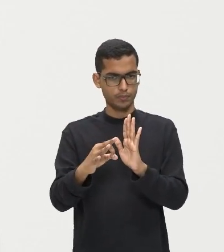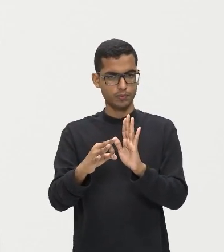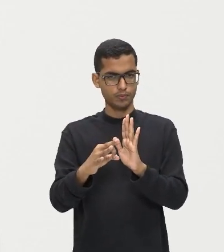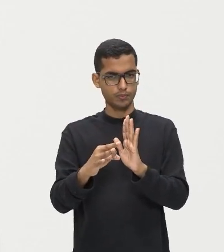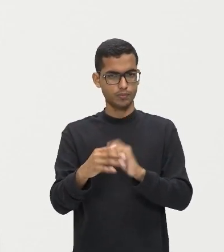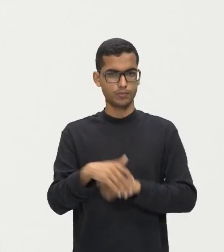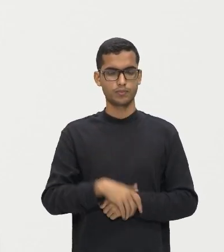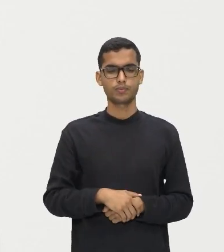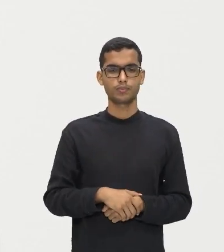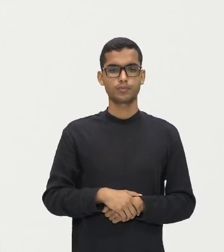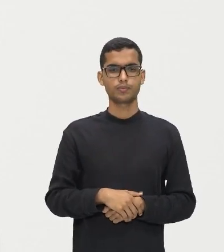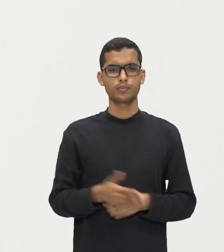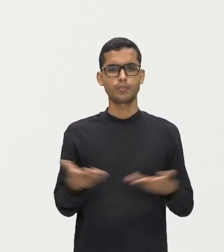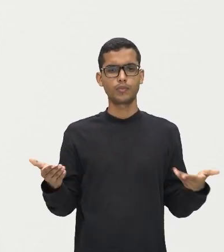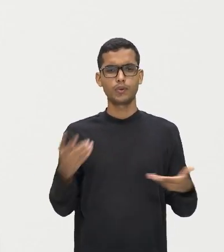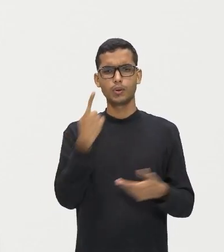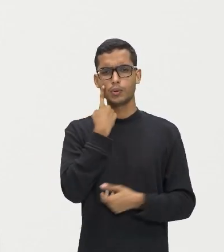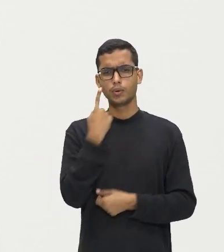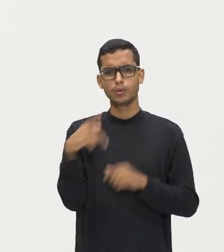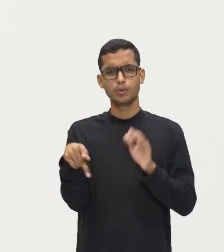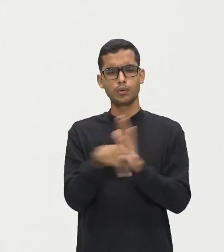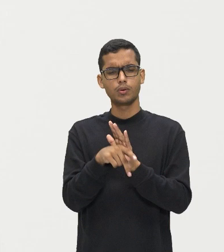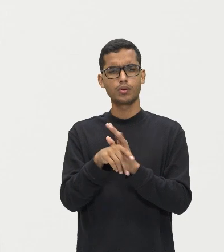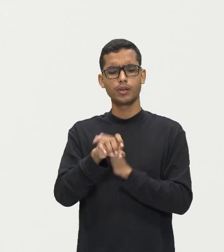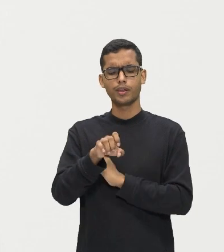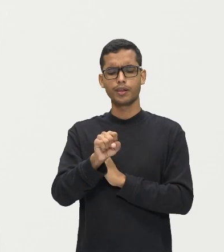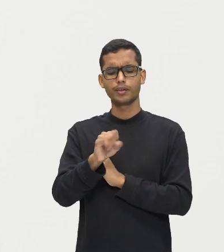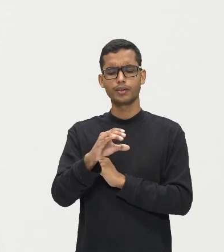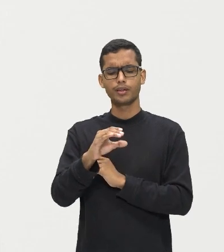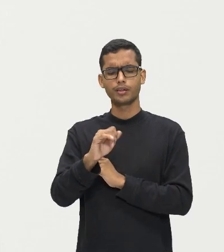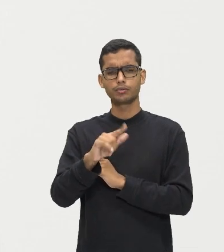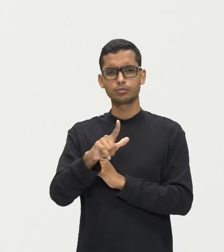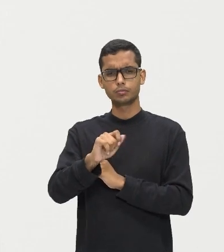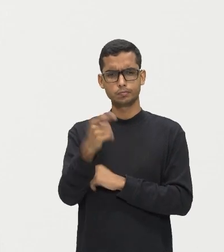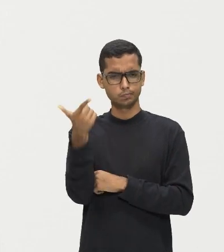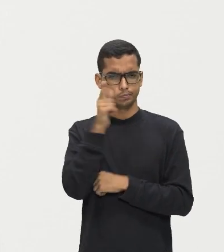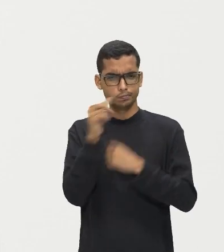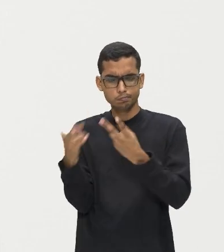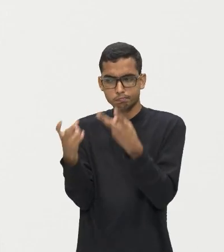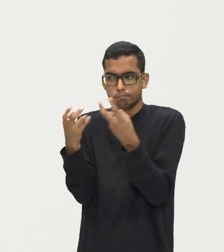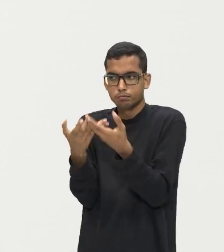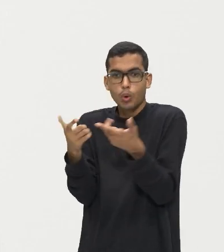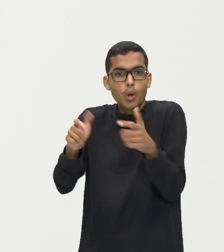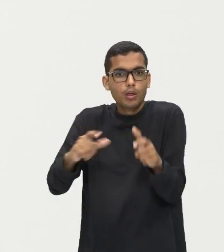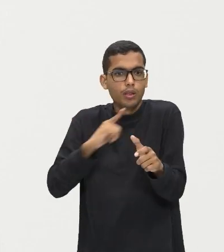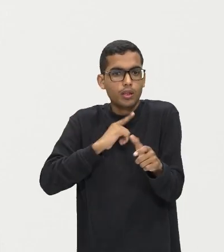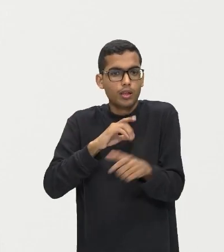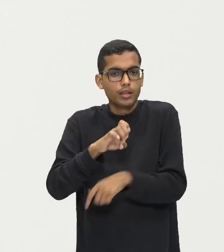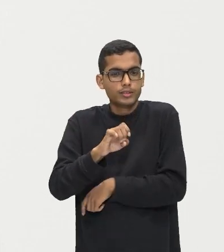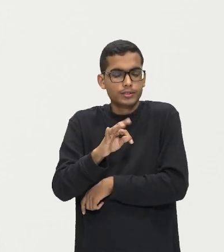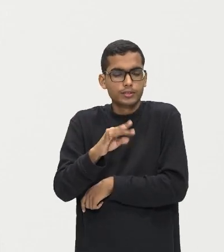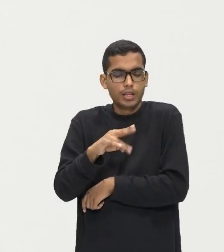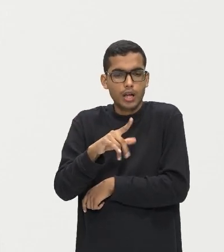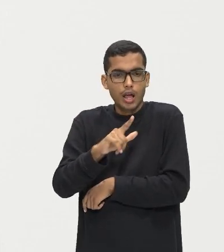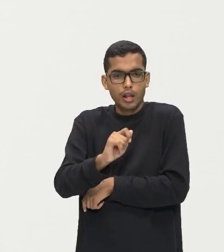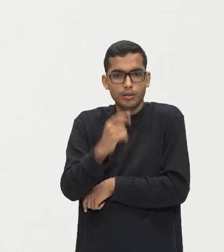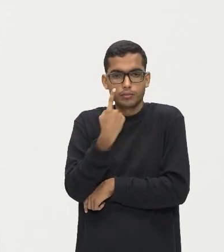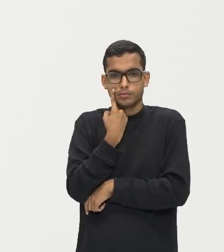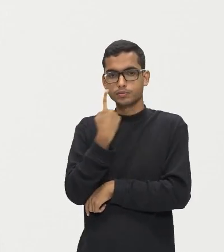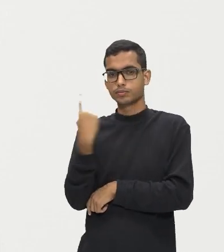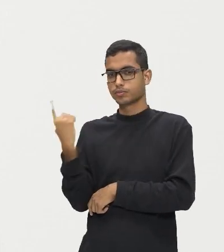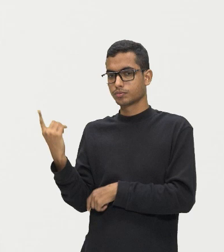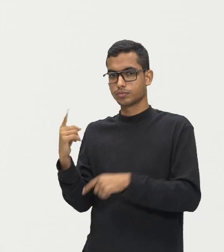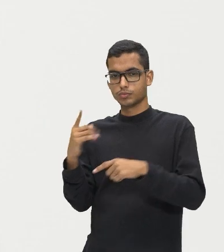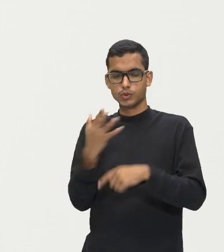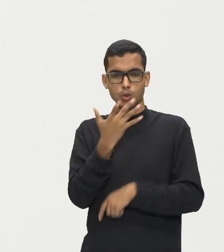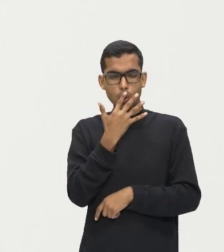certo? Cadê a escala? Vocês já conseguem encontrar qual é a escala? Então, a escala está aqui